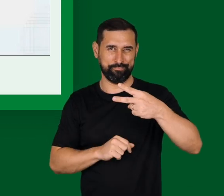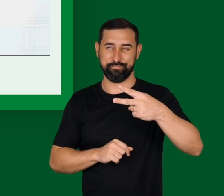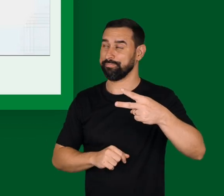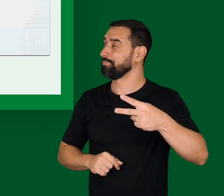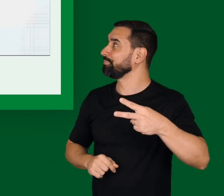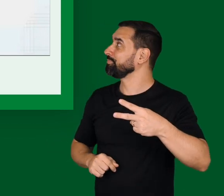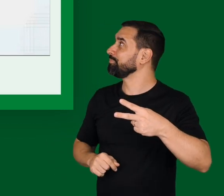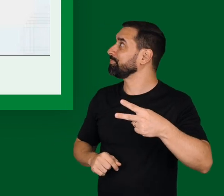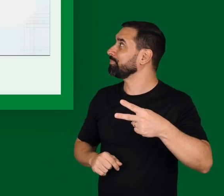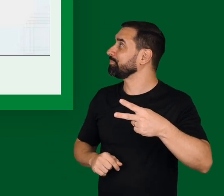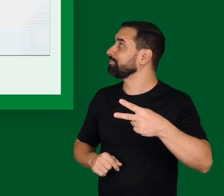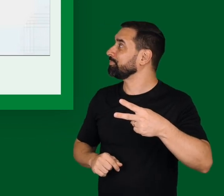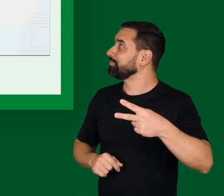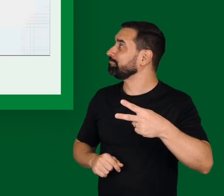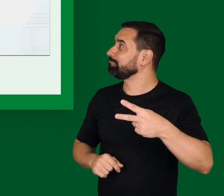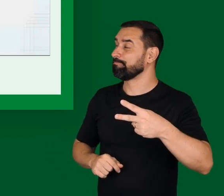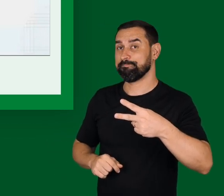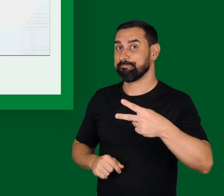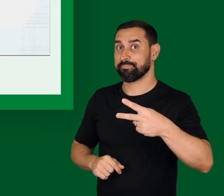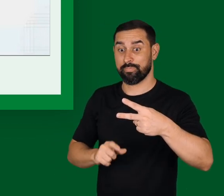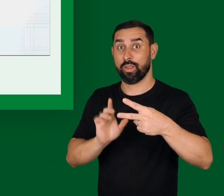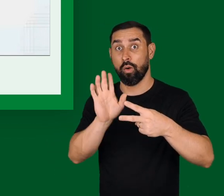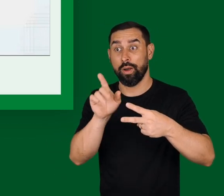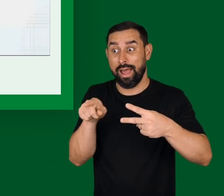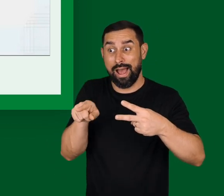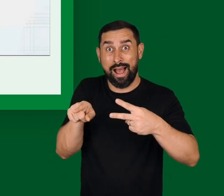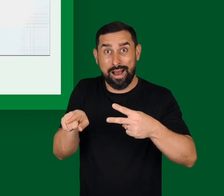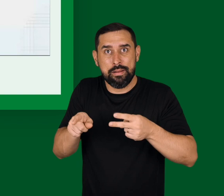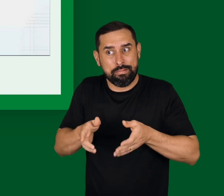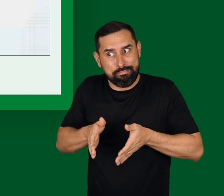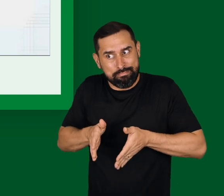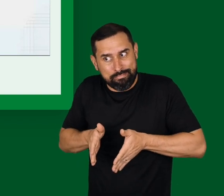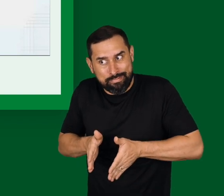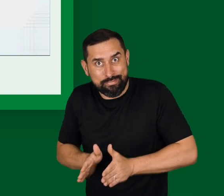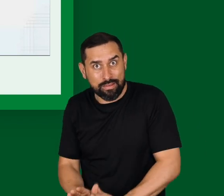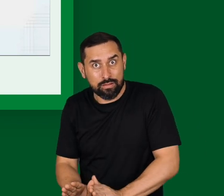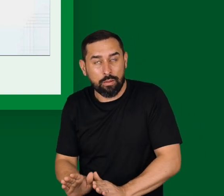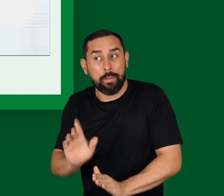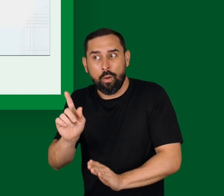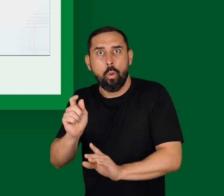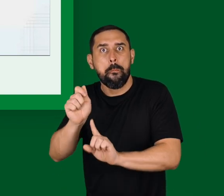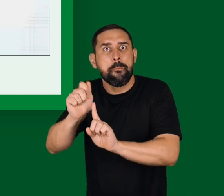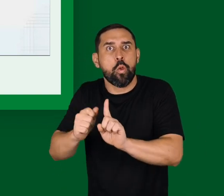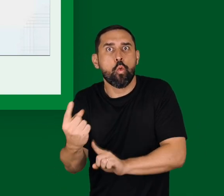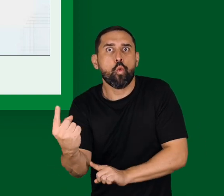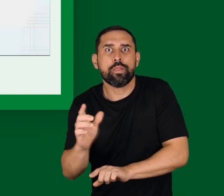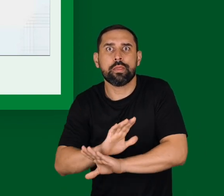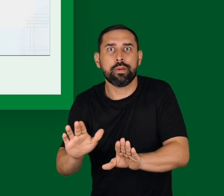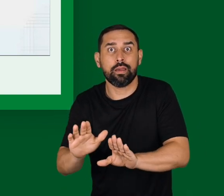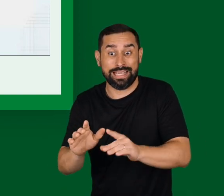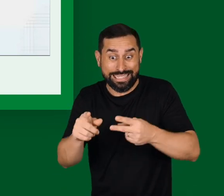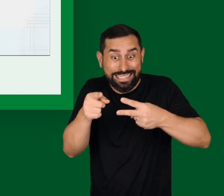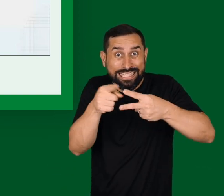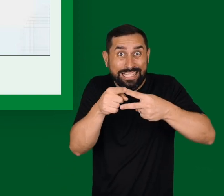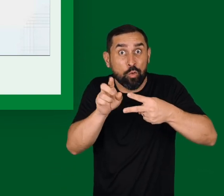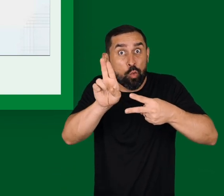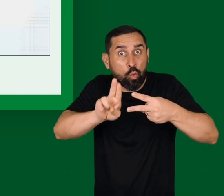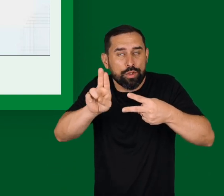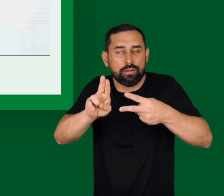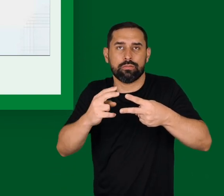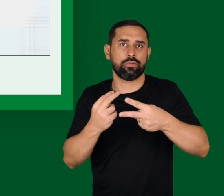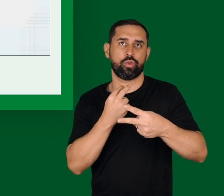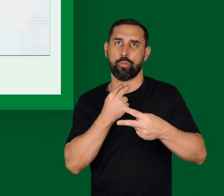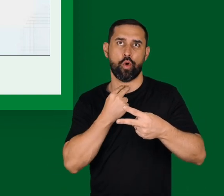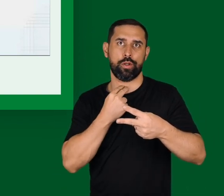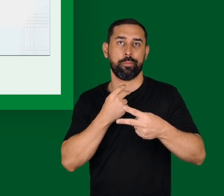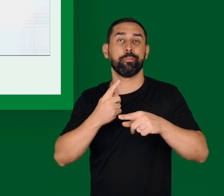com midazolam e fentanil. No período neonatal, né, em crianças abaixo no primeiro mês de vida, o midazolam está proscrito, porque